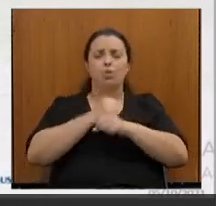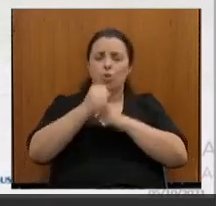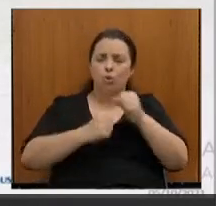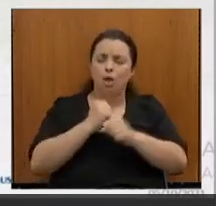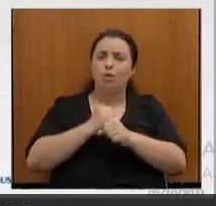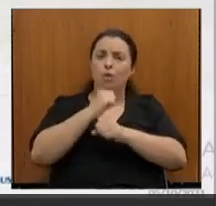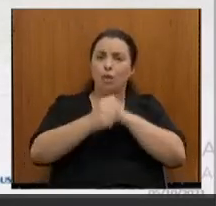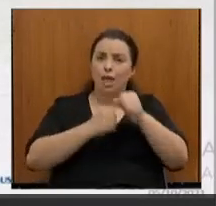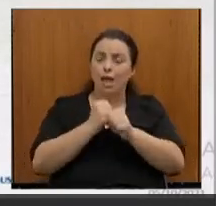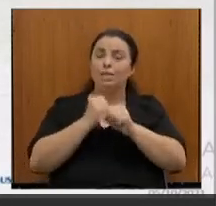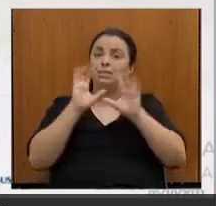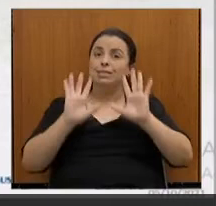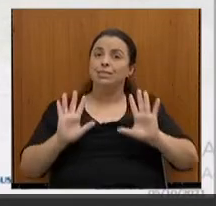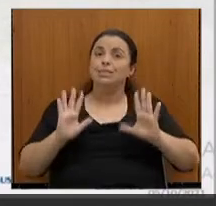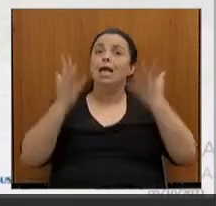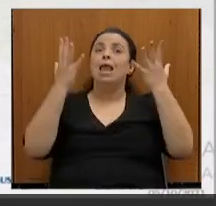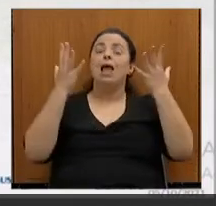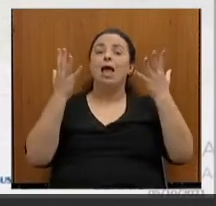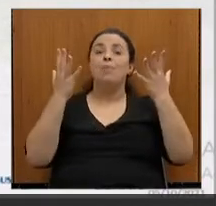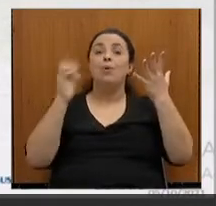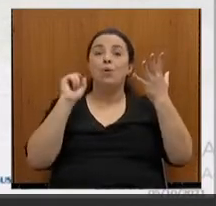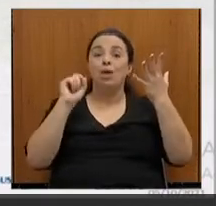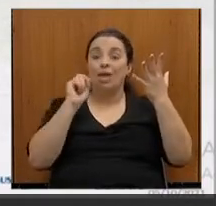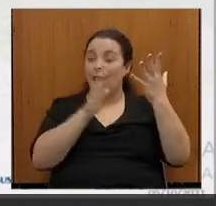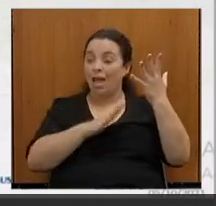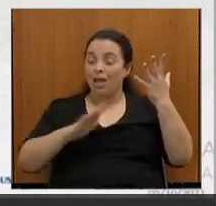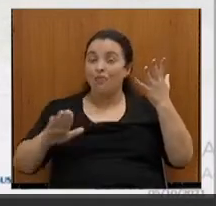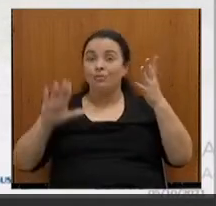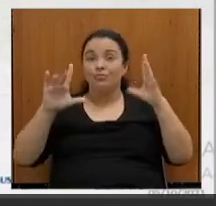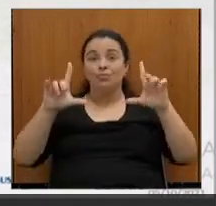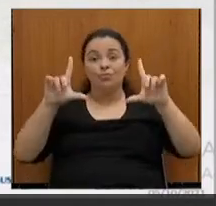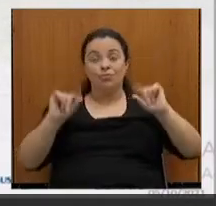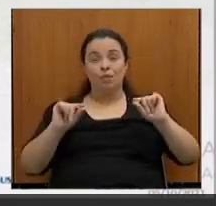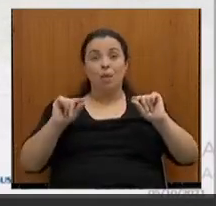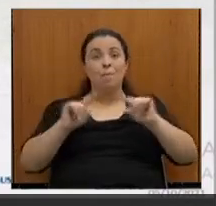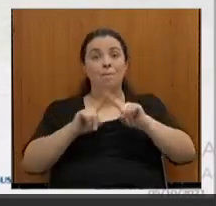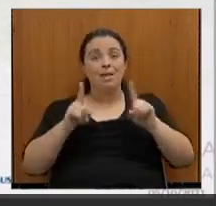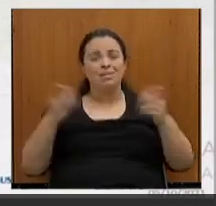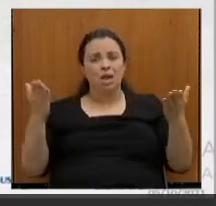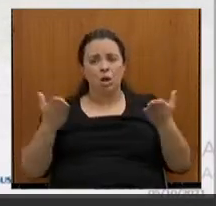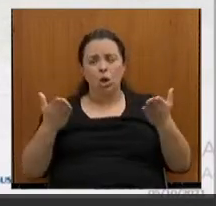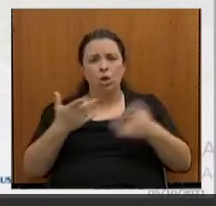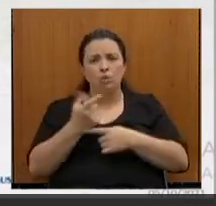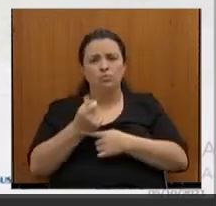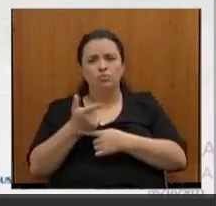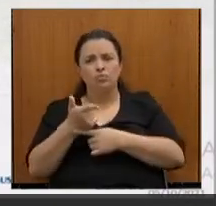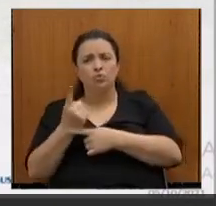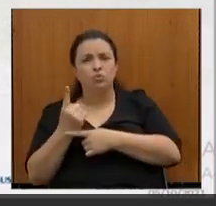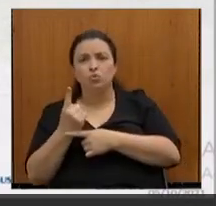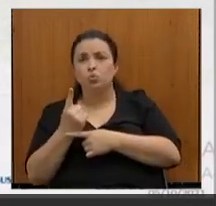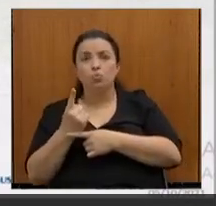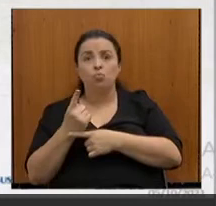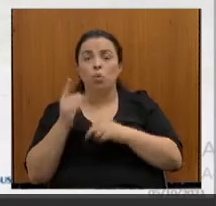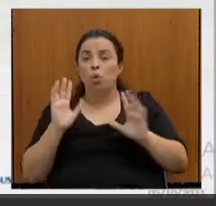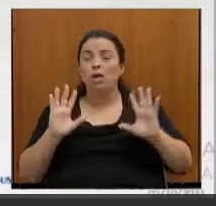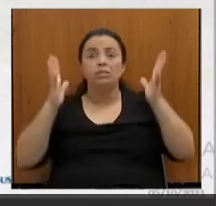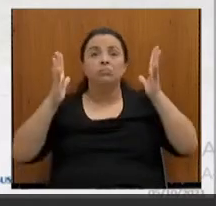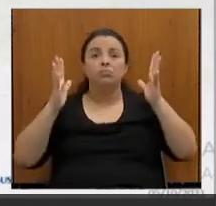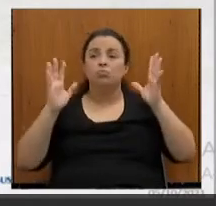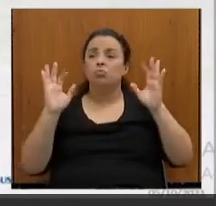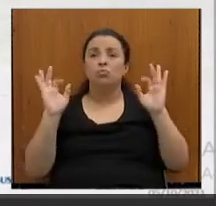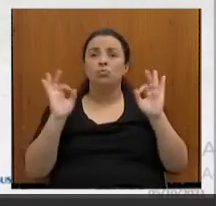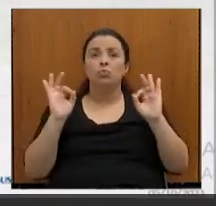infantil. A gente não tem o que comemorar esse ano. Mas o fato de não ter o que comemorar é